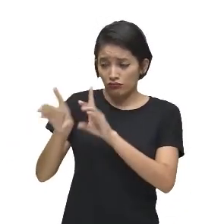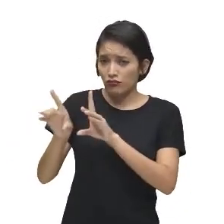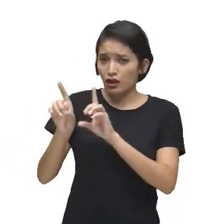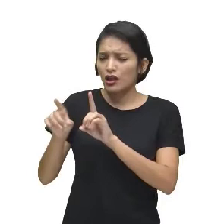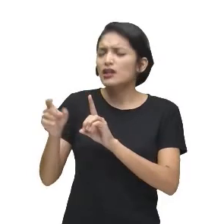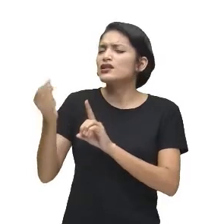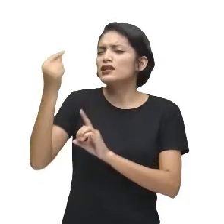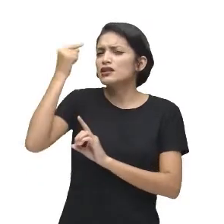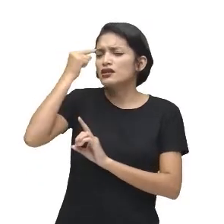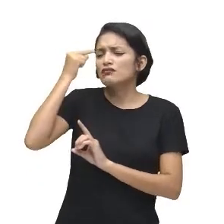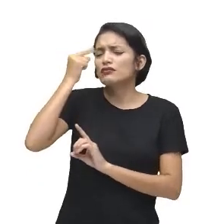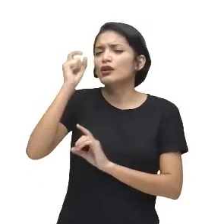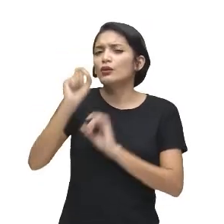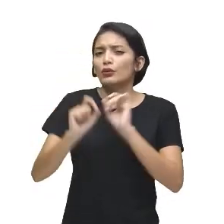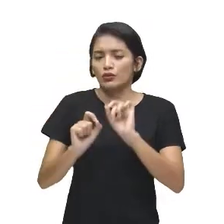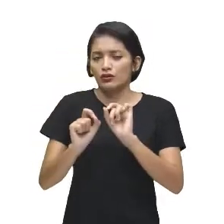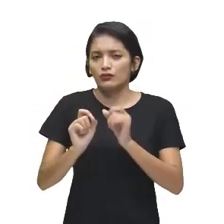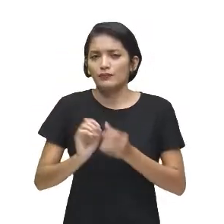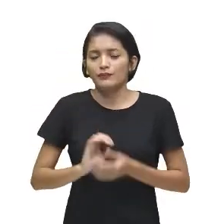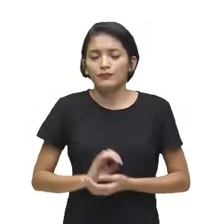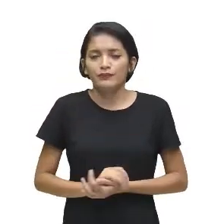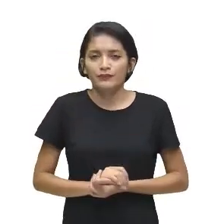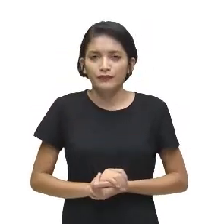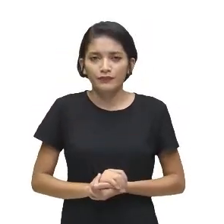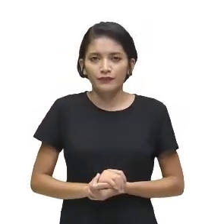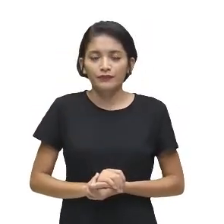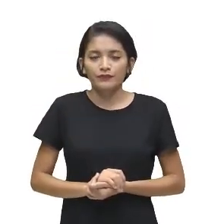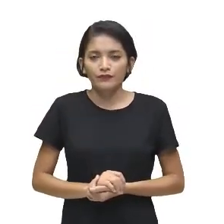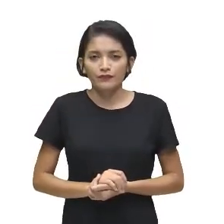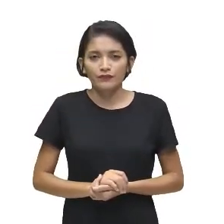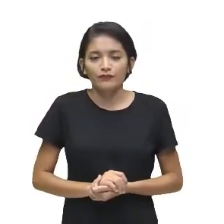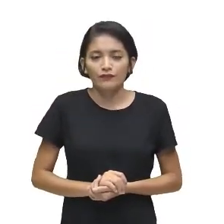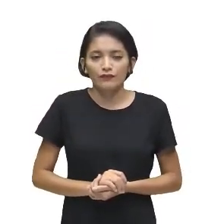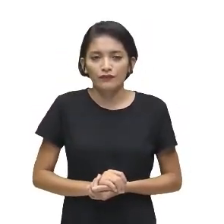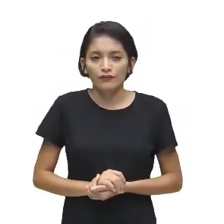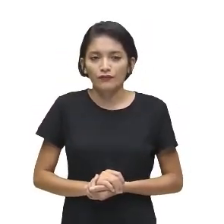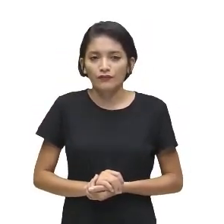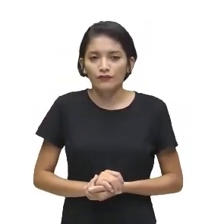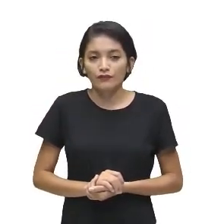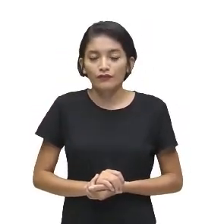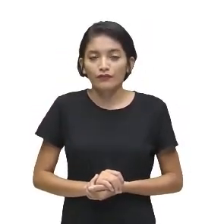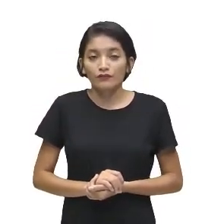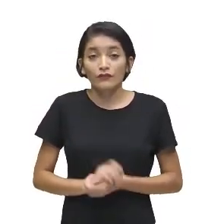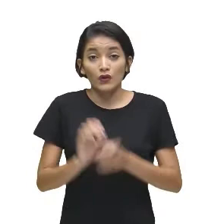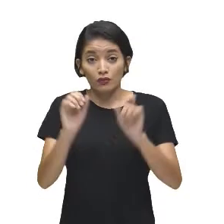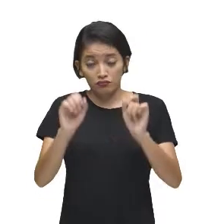isso é a seguinte: na próxima cartela,